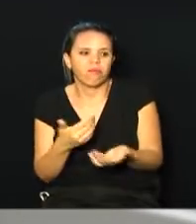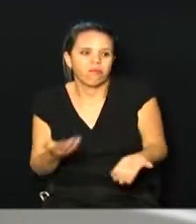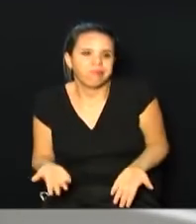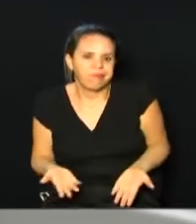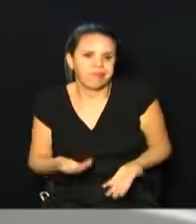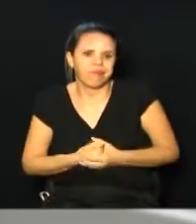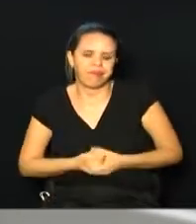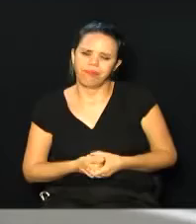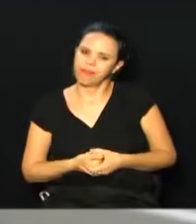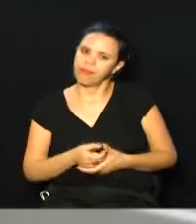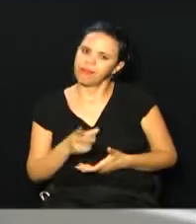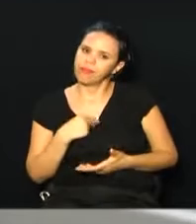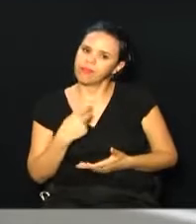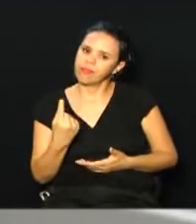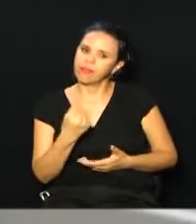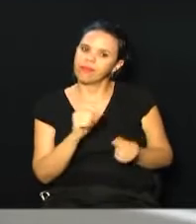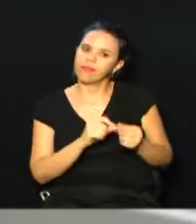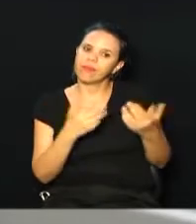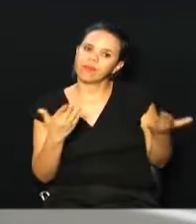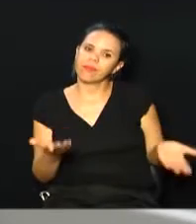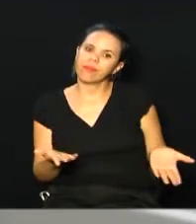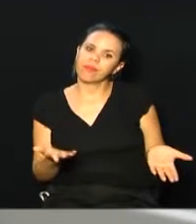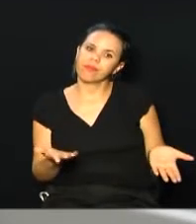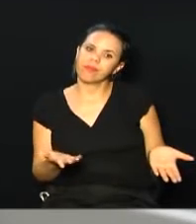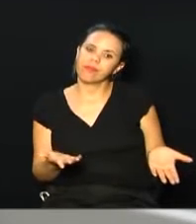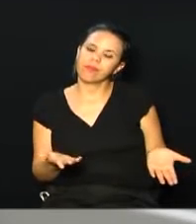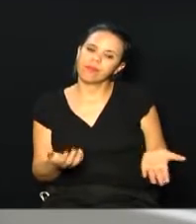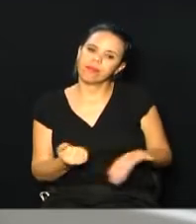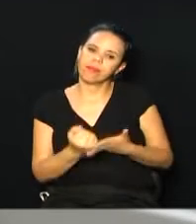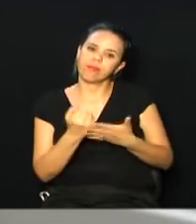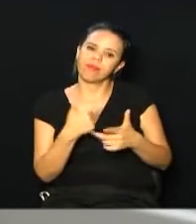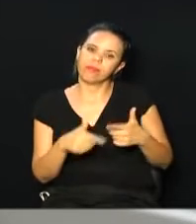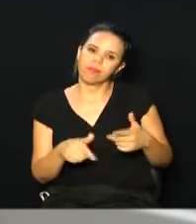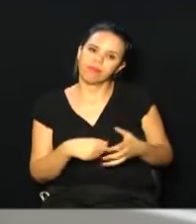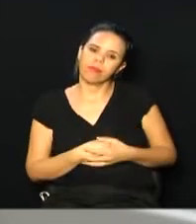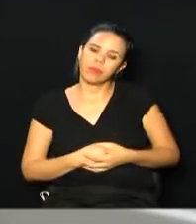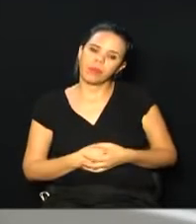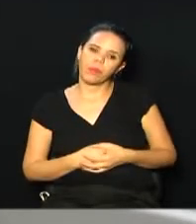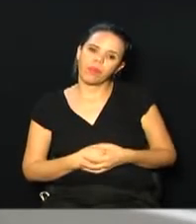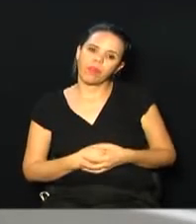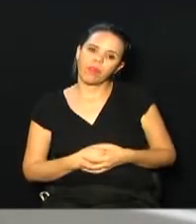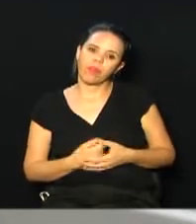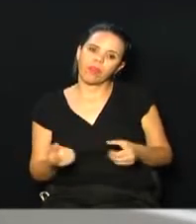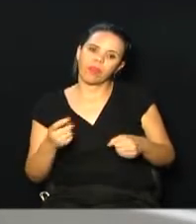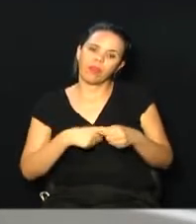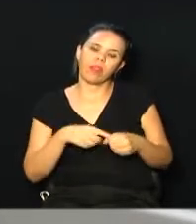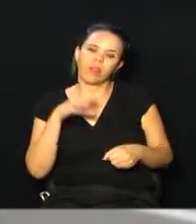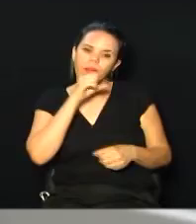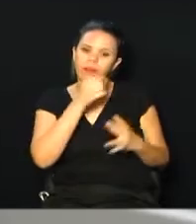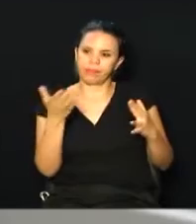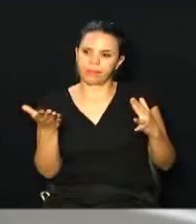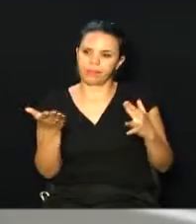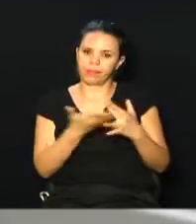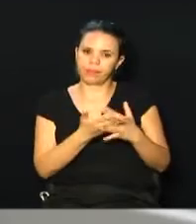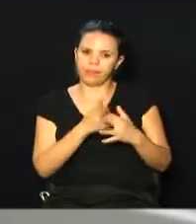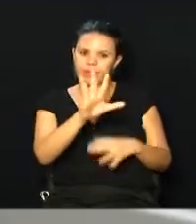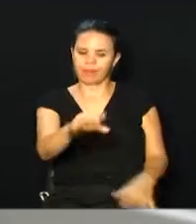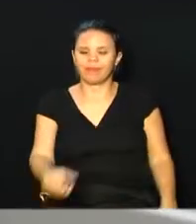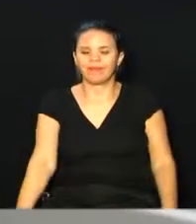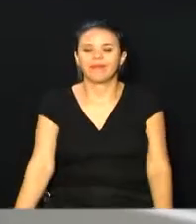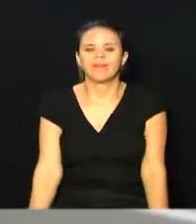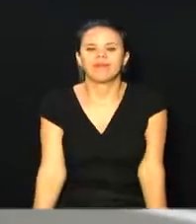Gente, o que cada um está fazendo? Será que não está contribuindo com essa situação? A gente volta já já no Questão de Ordem. Não saia